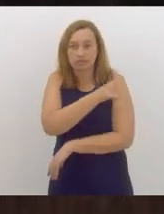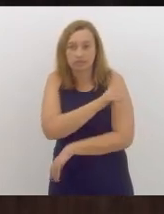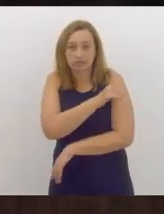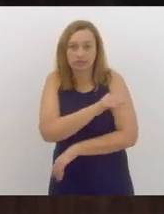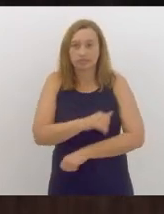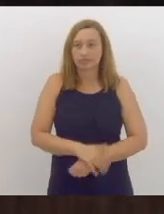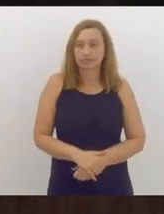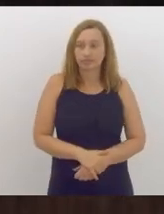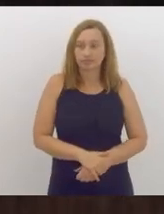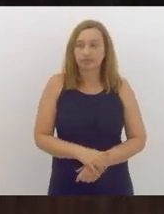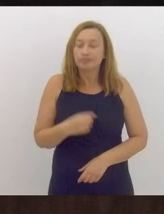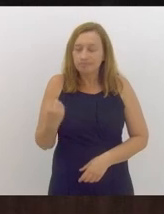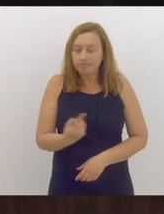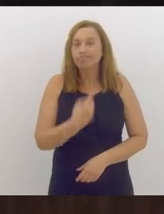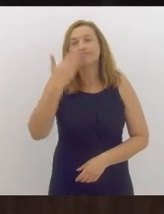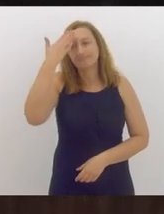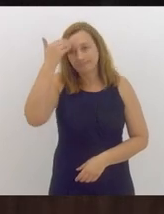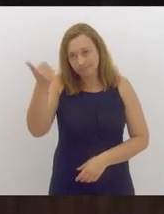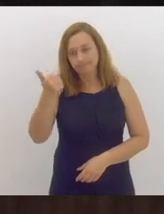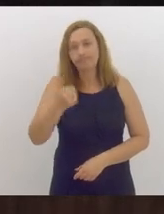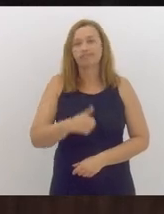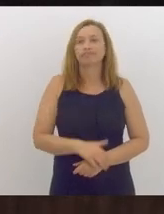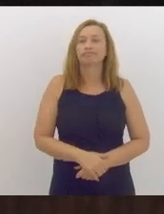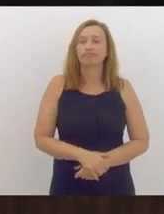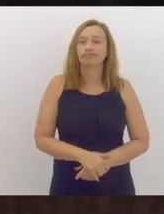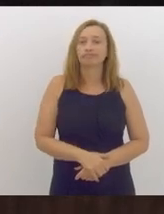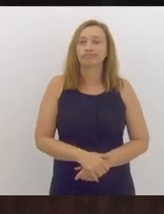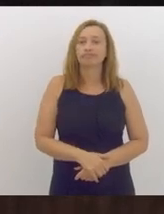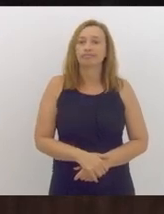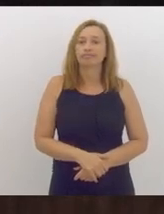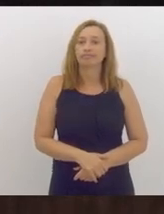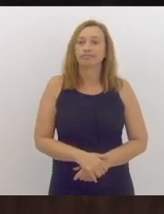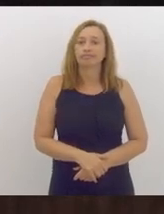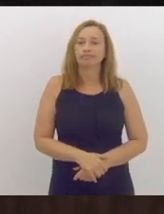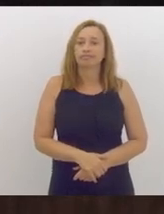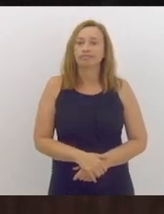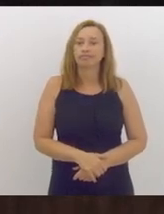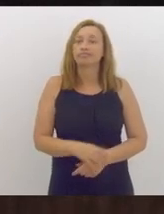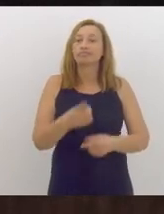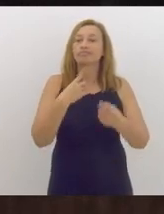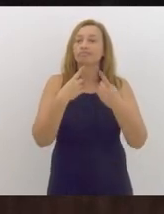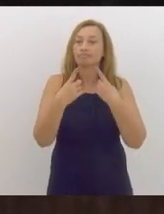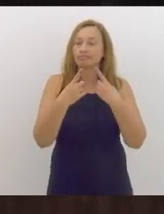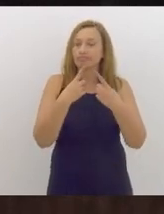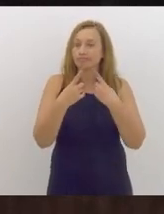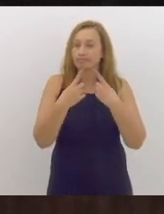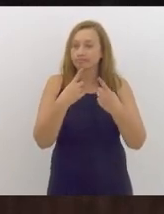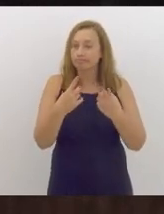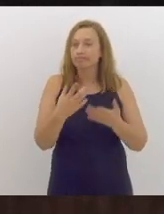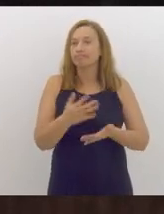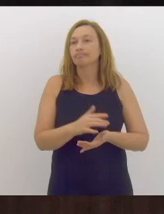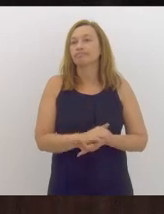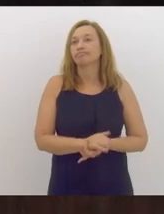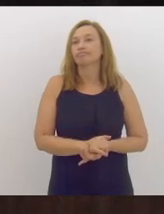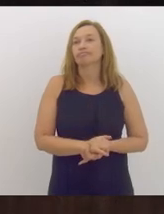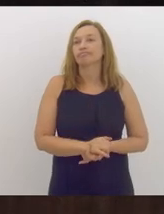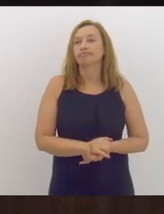Janeiro. Nós sabemos que entre o discurso...